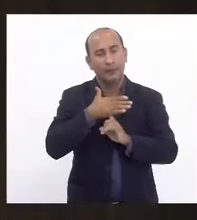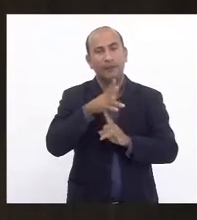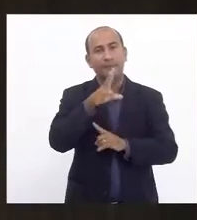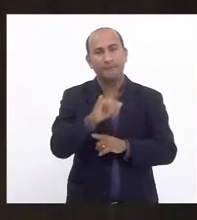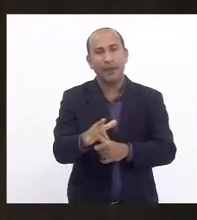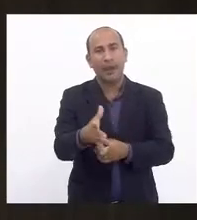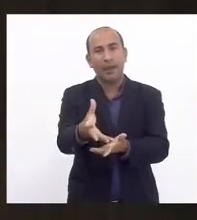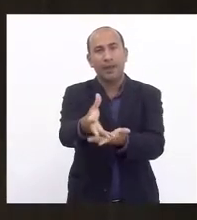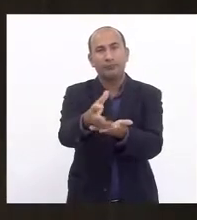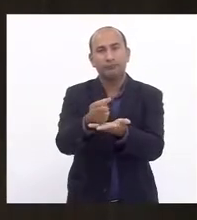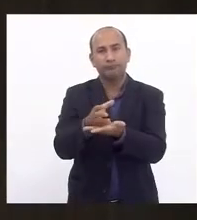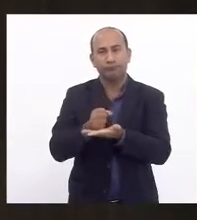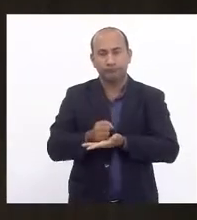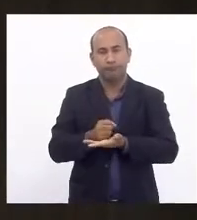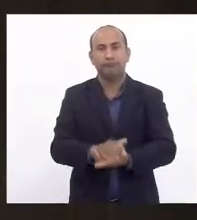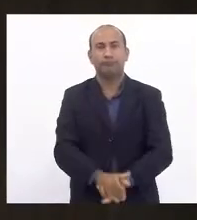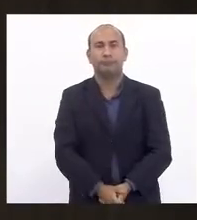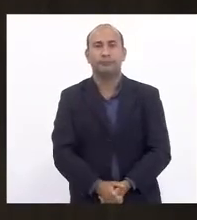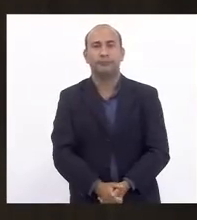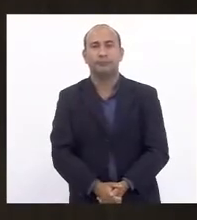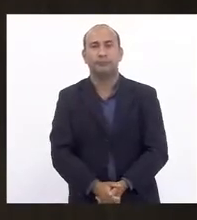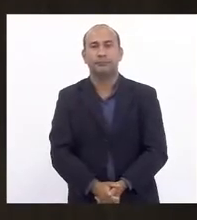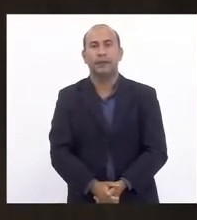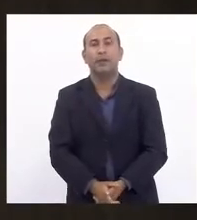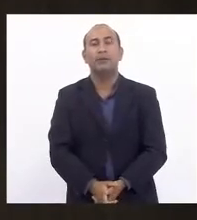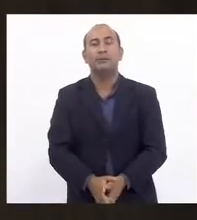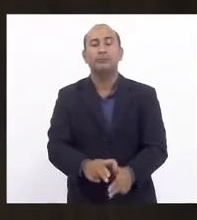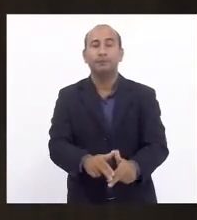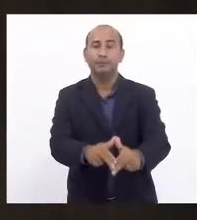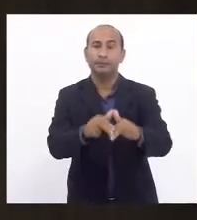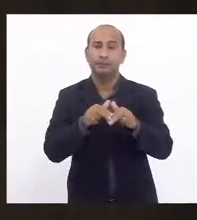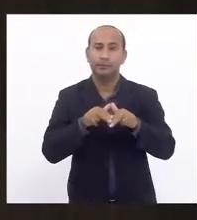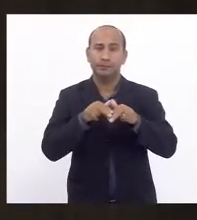demandas. Ok? Então, senhor presidente,